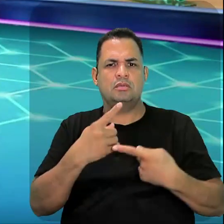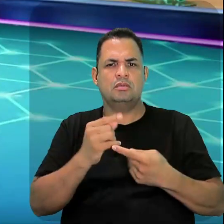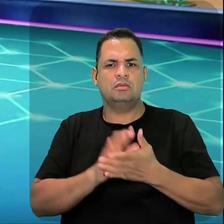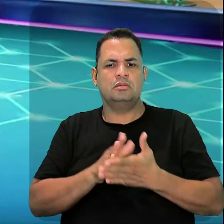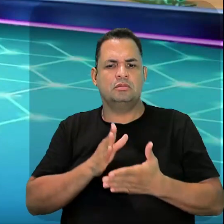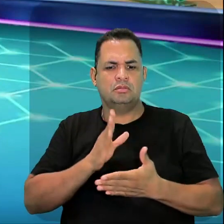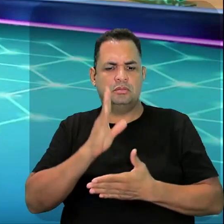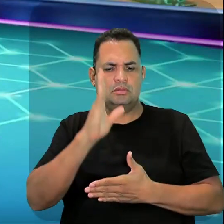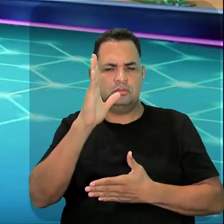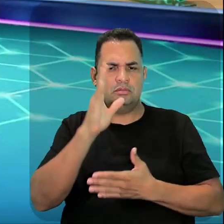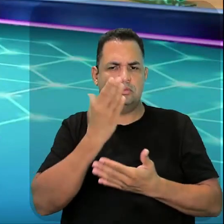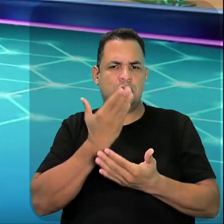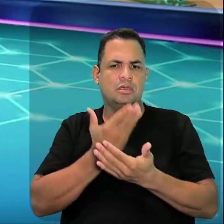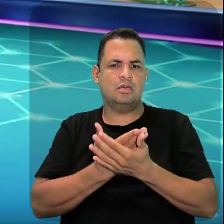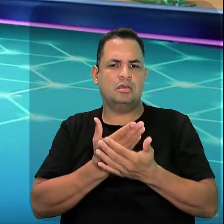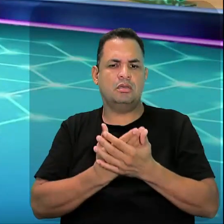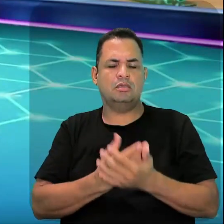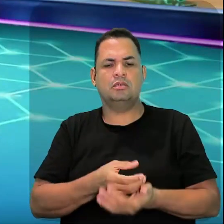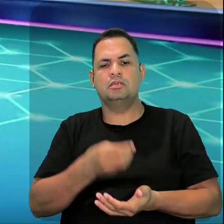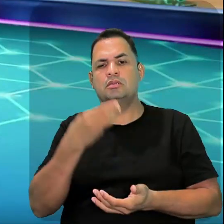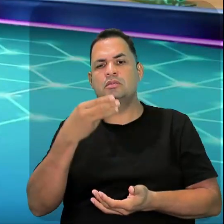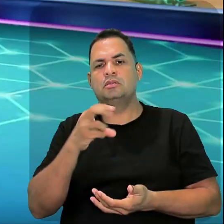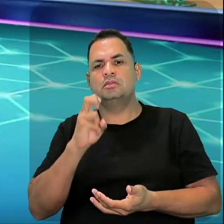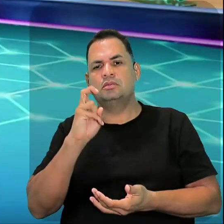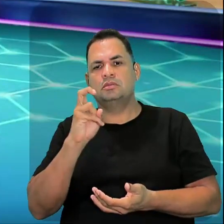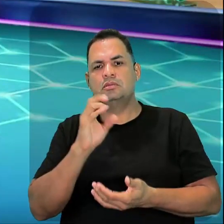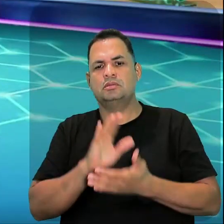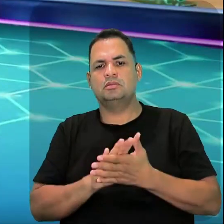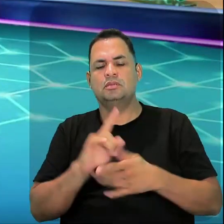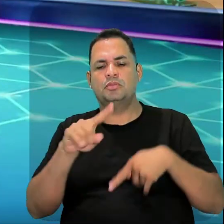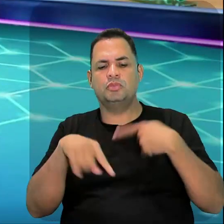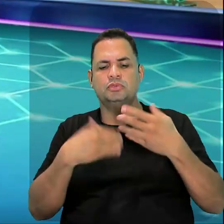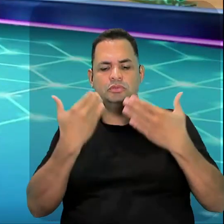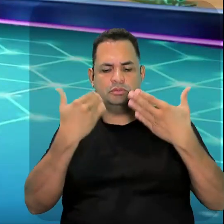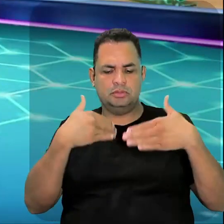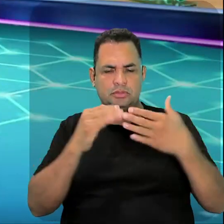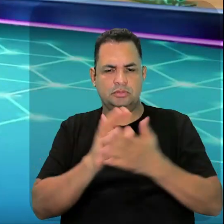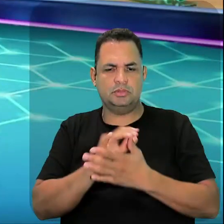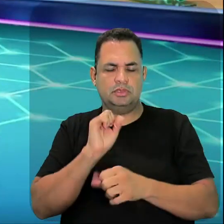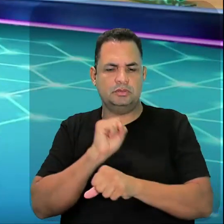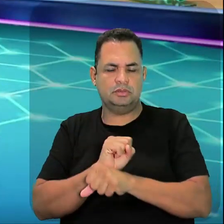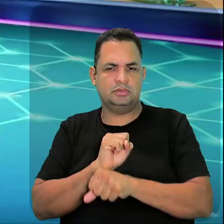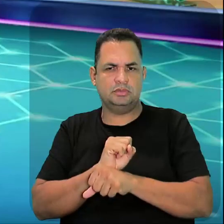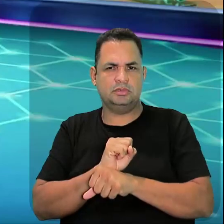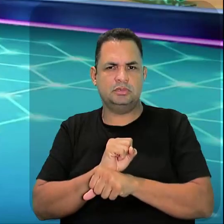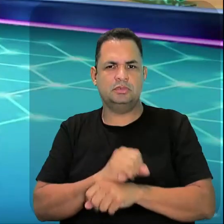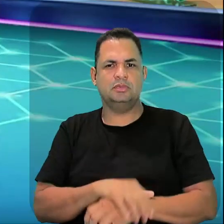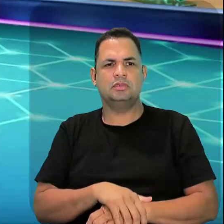vão direto lá para a nossa aula 35 no dia seguinte e prova. Então, aguardo vocês já já!